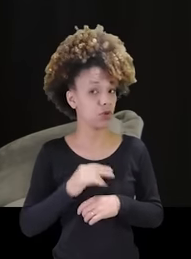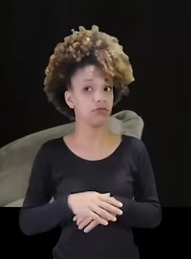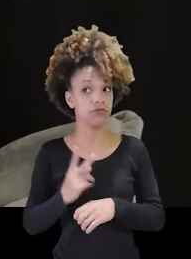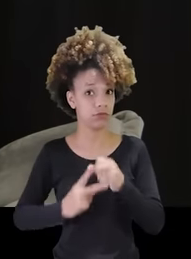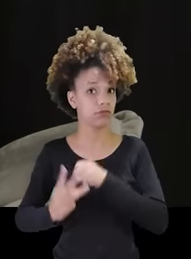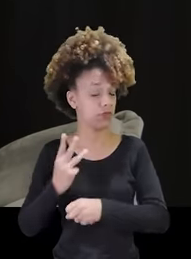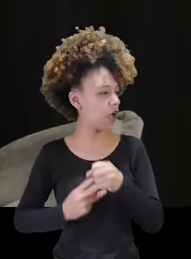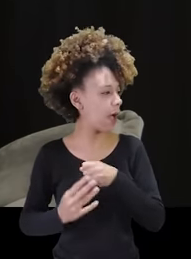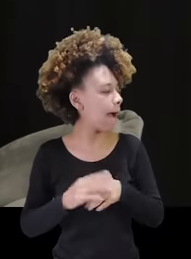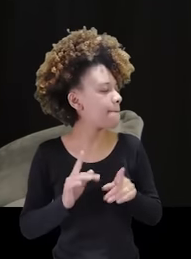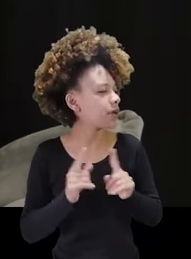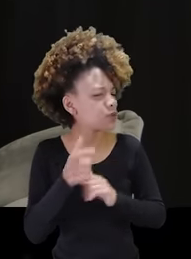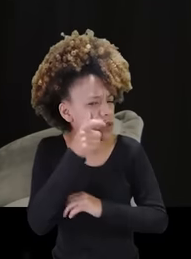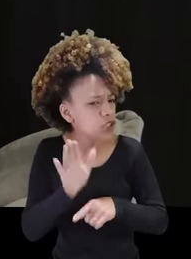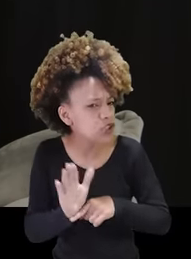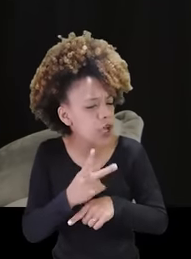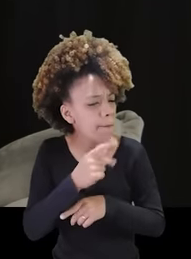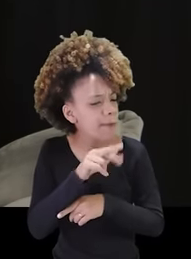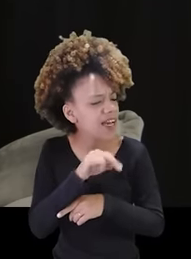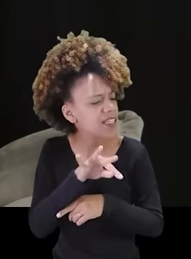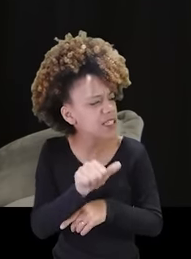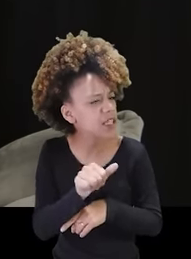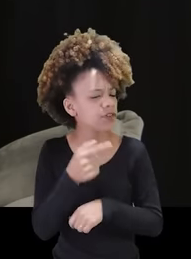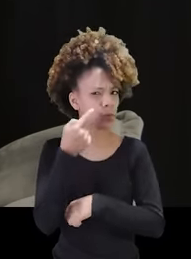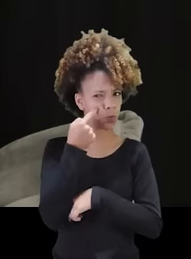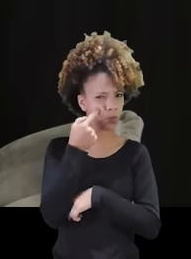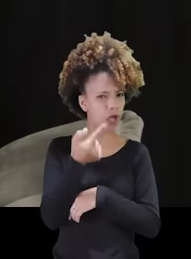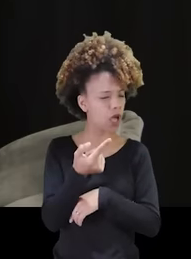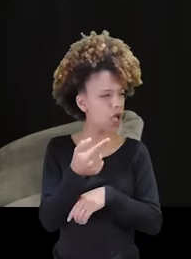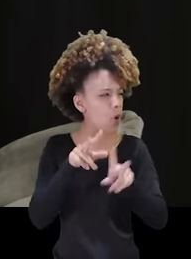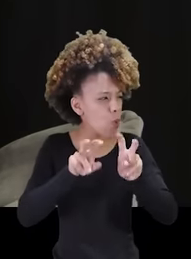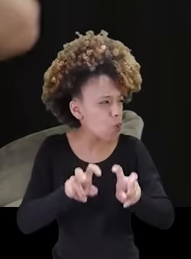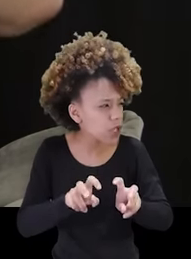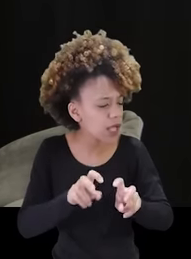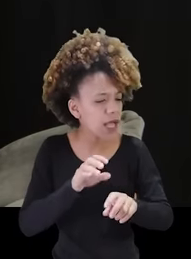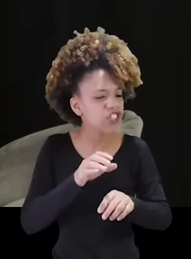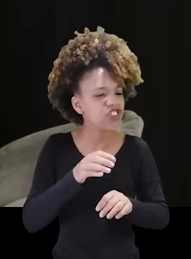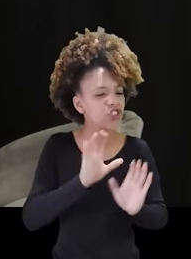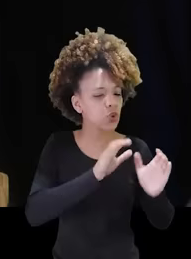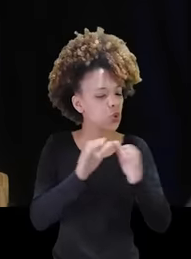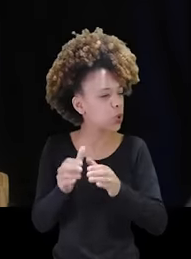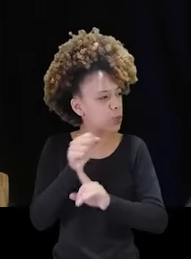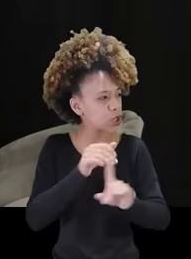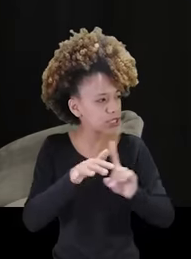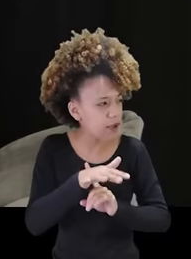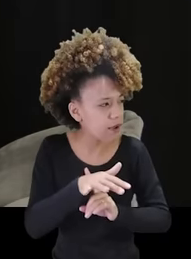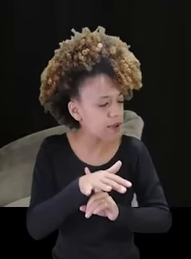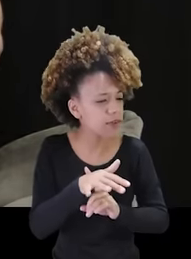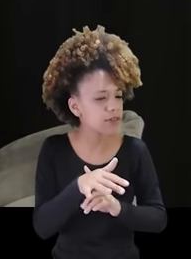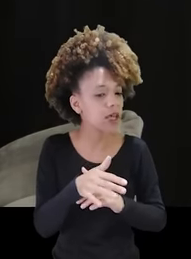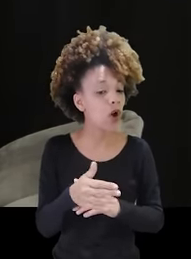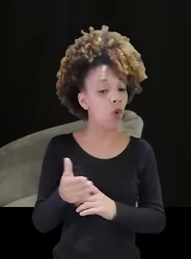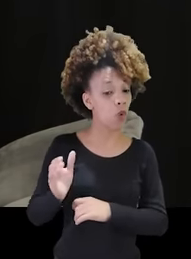faz tempo já quando eu vi o parasita o que me entregou Foi eles falam muito sobre a coisa de classe social né na coisa